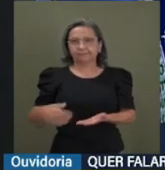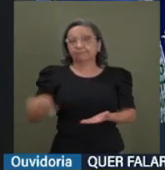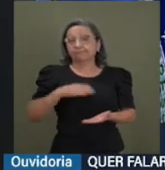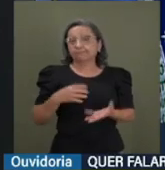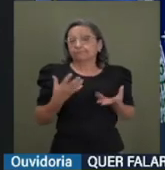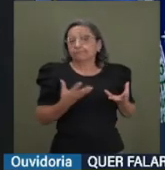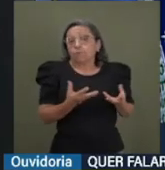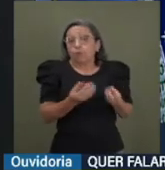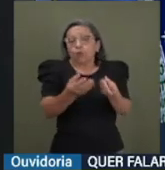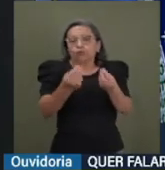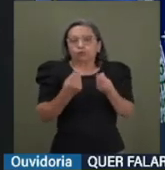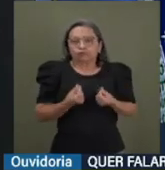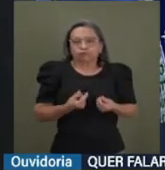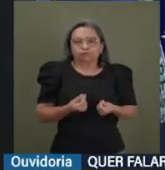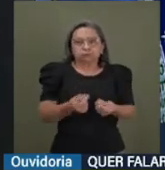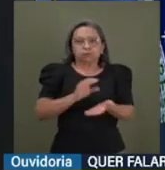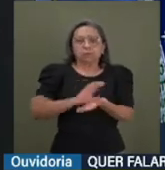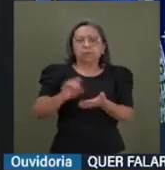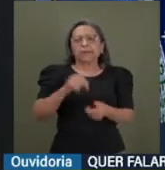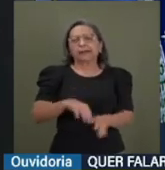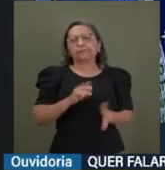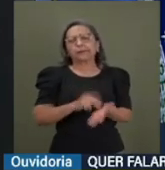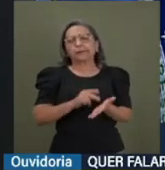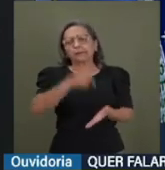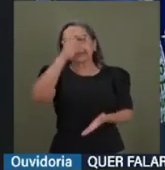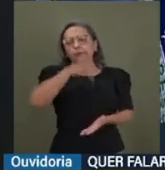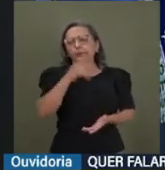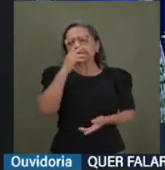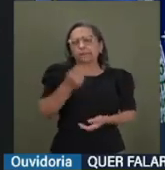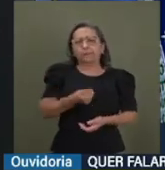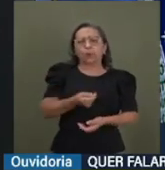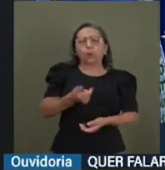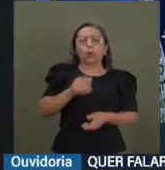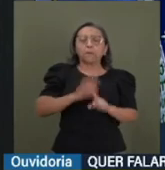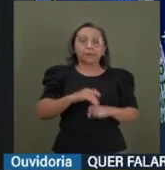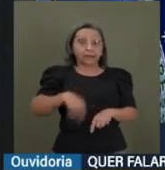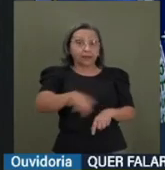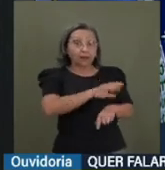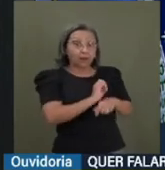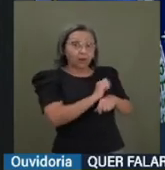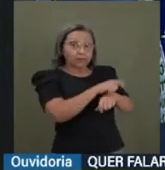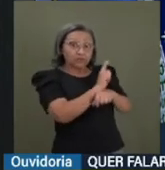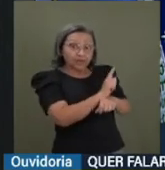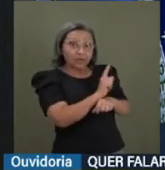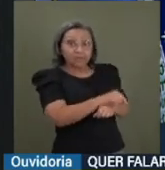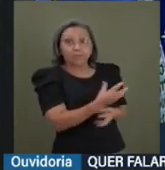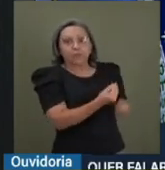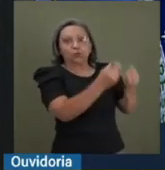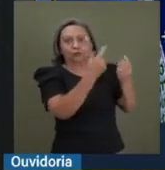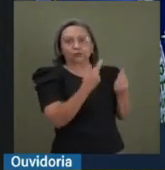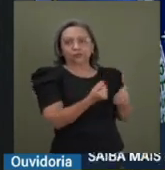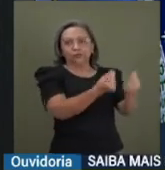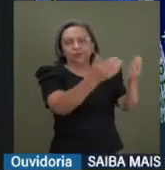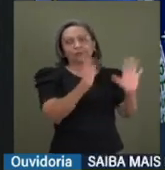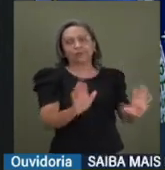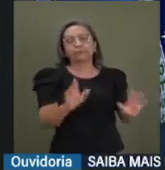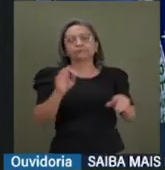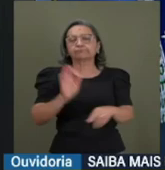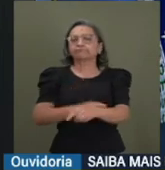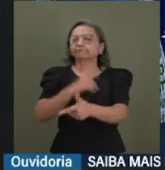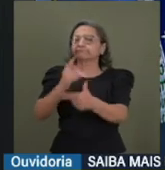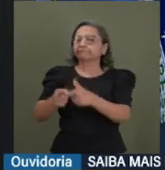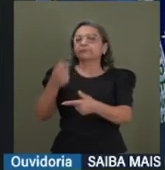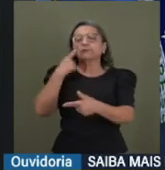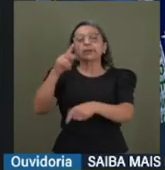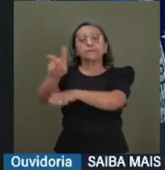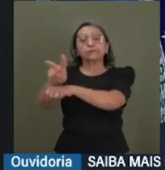fartos recursos, que para o Brasil é esmola, mas para as ONGs são muitos recursos. Então, Vossa Excelência, repito, que emprestou